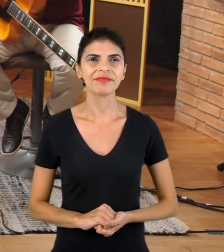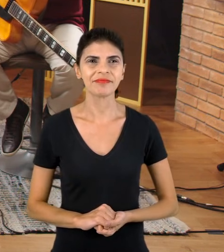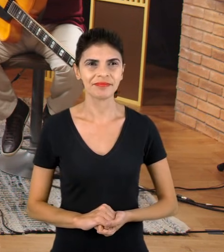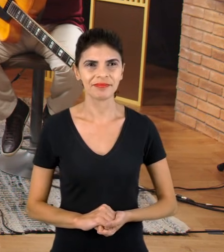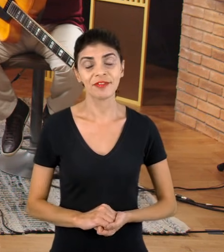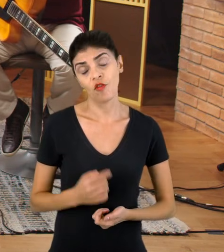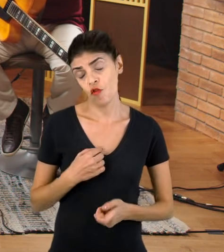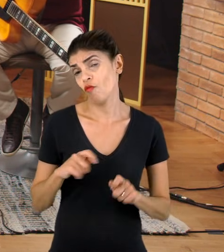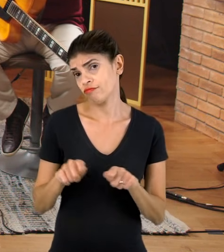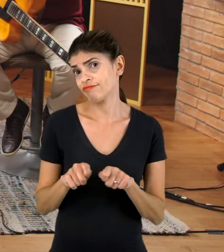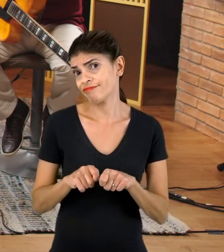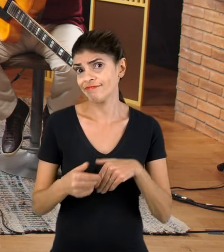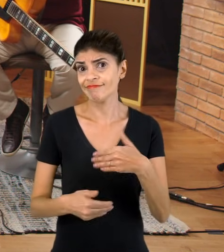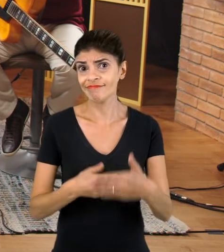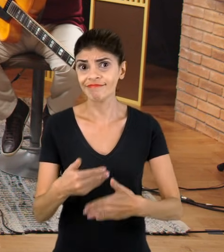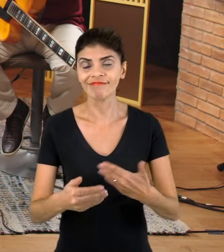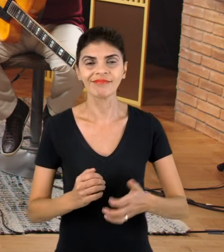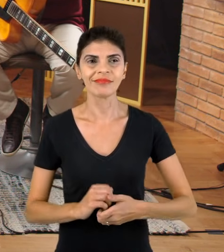Distribuir, né?